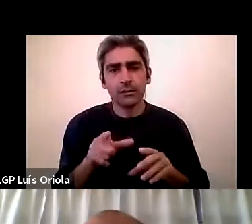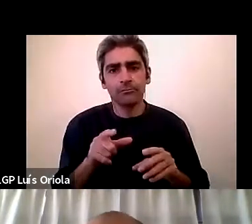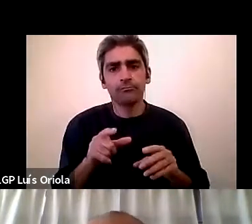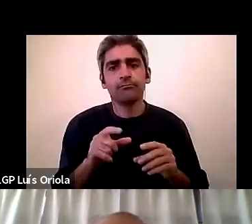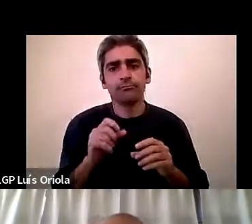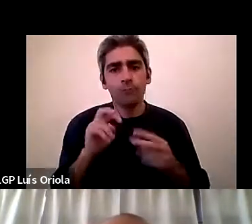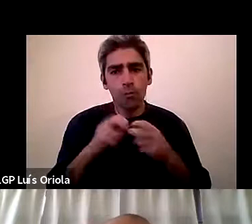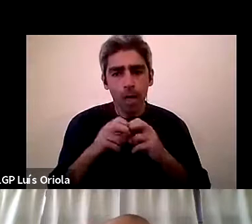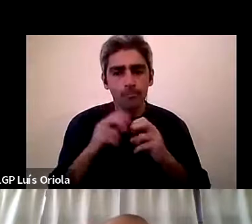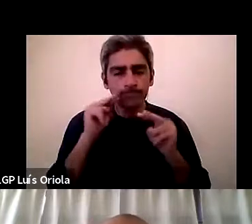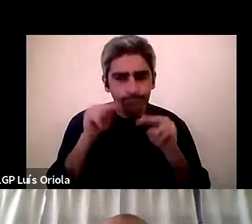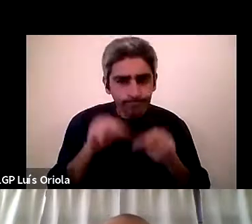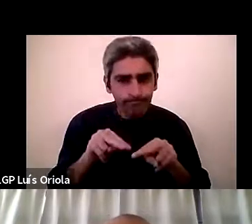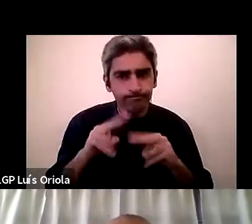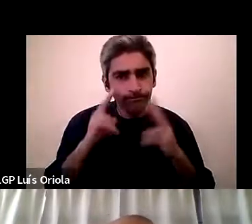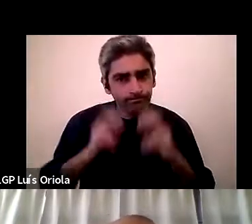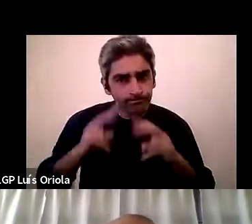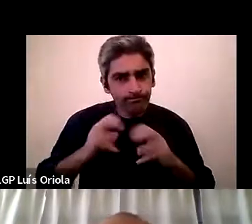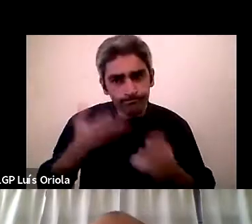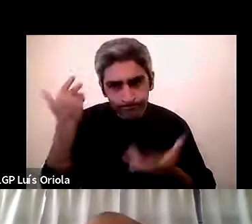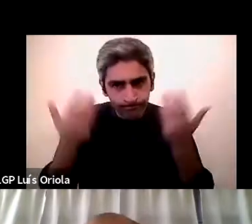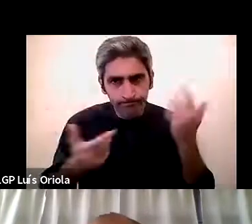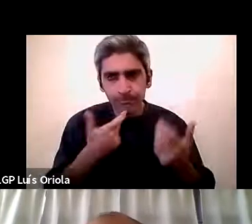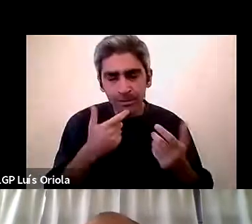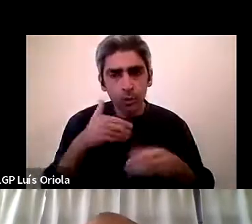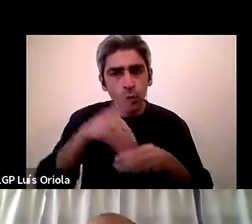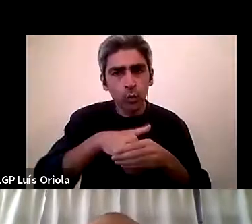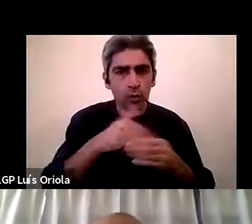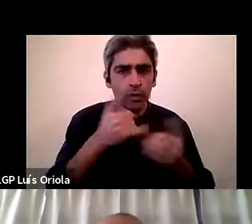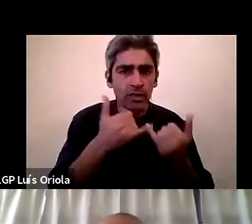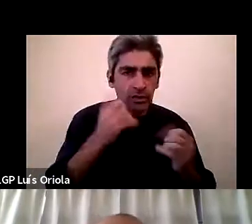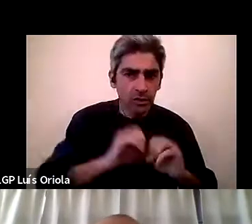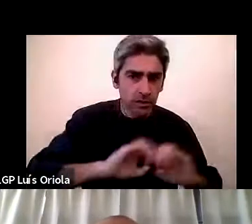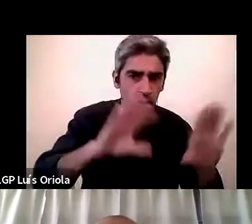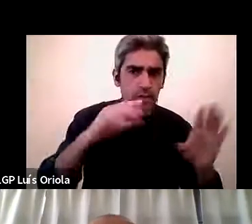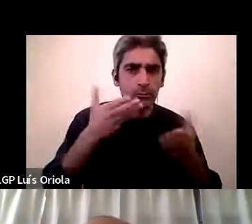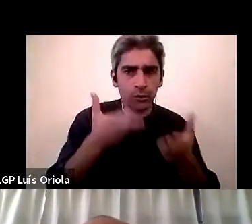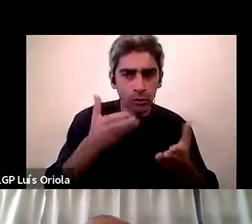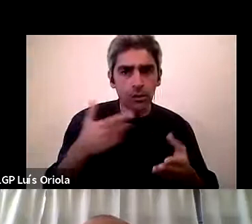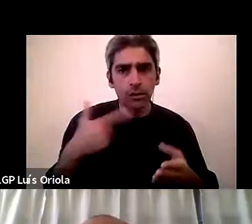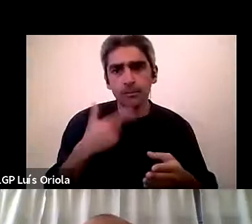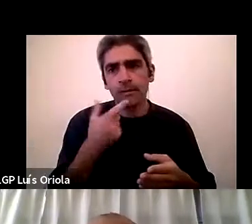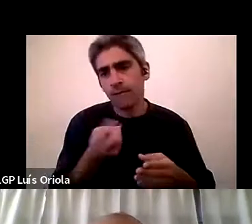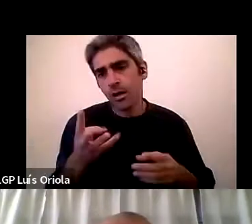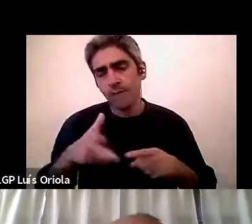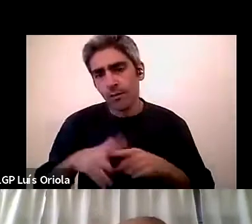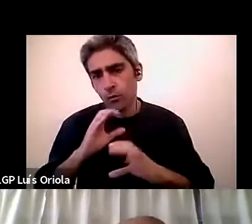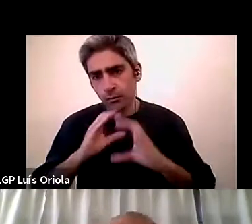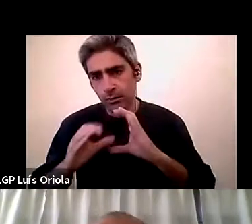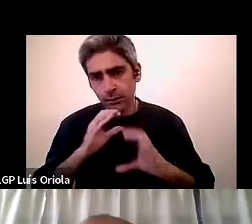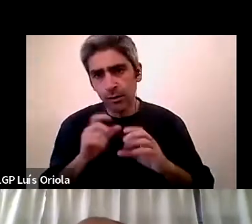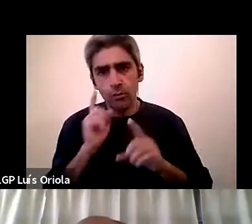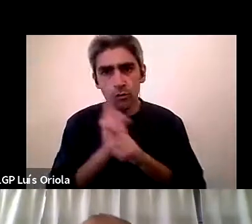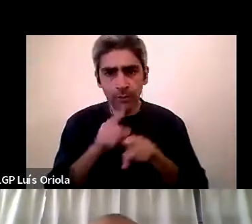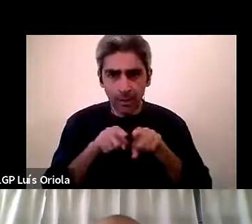no problema. Temos conteúdos digitais para ajudar, temos várias ferramentas de comunicação síncrona